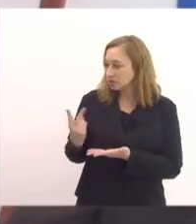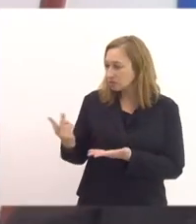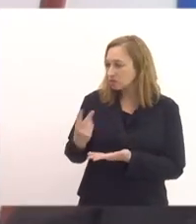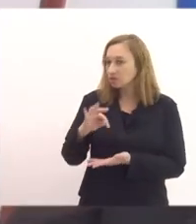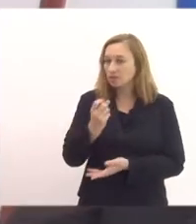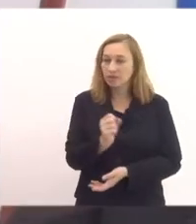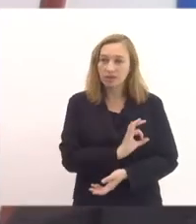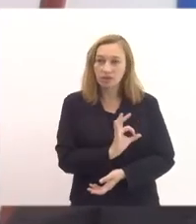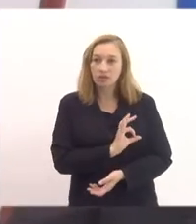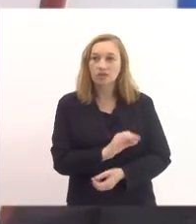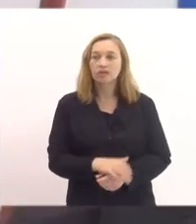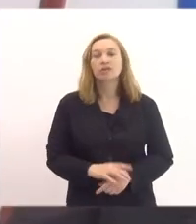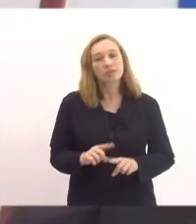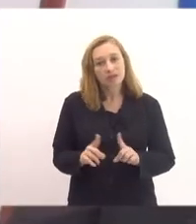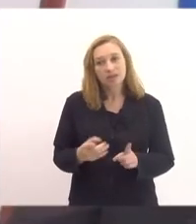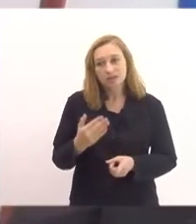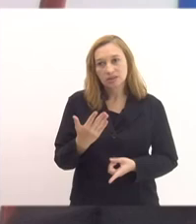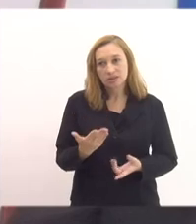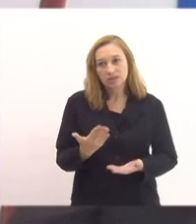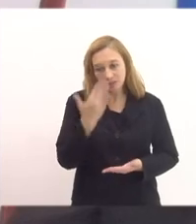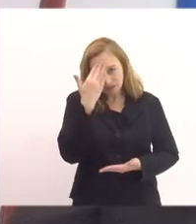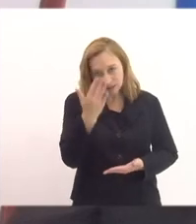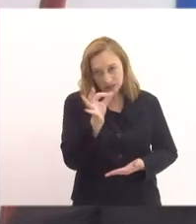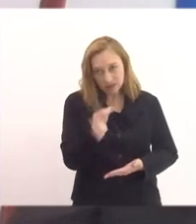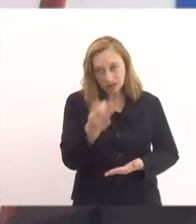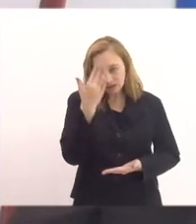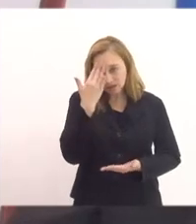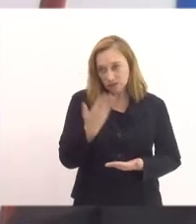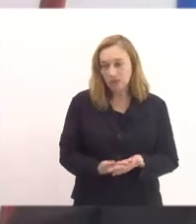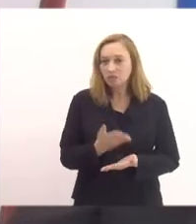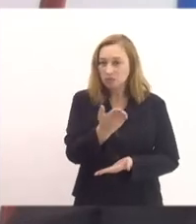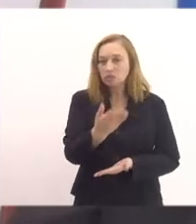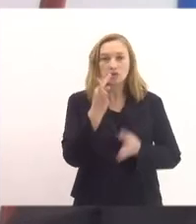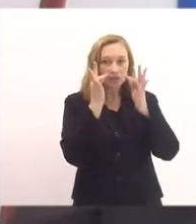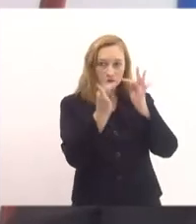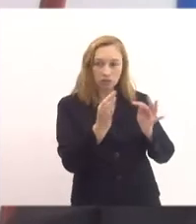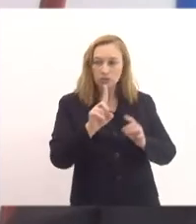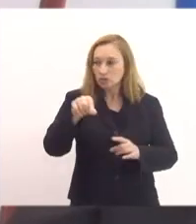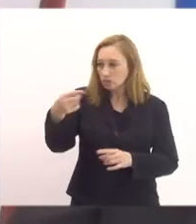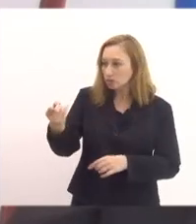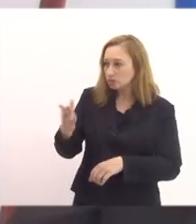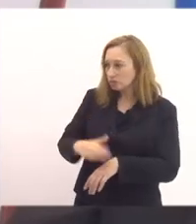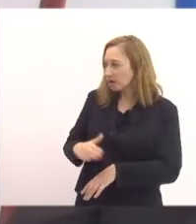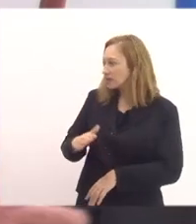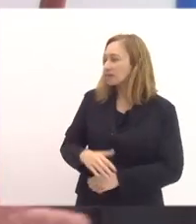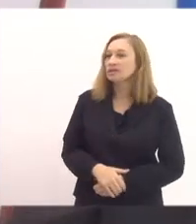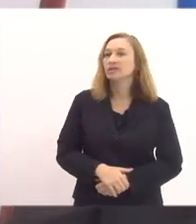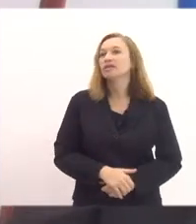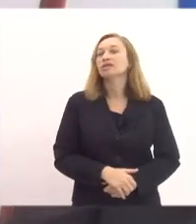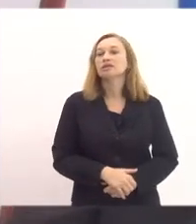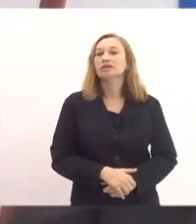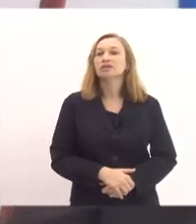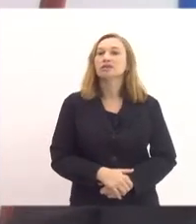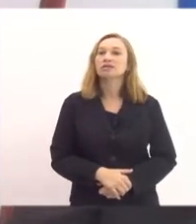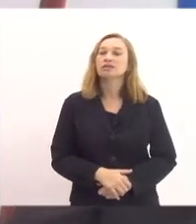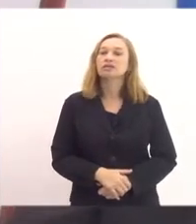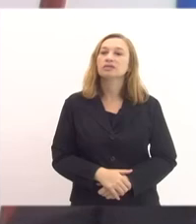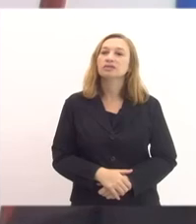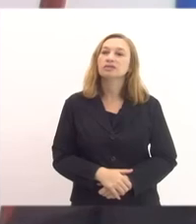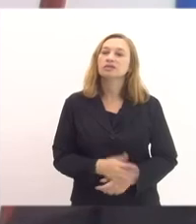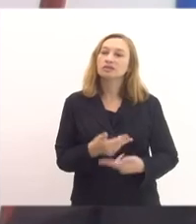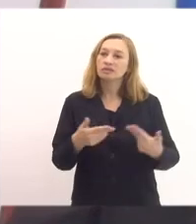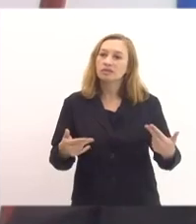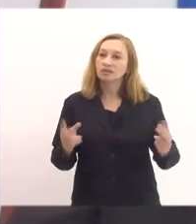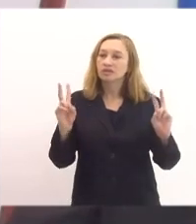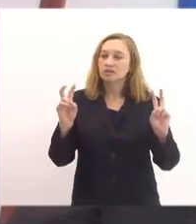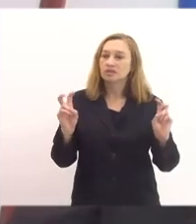Marta Rocha. Mas, pô, obrigado, agradecer de fato a confiança, esse teu testemunho e outros mais, e dizer que o êxito que a gente já teve em tantos casos,